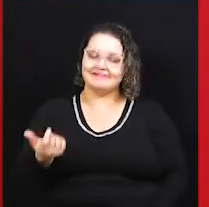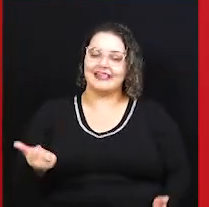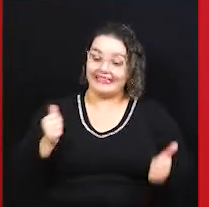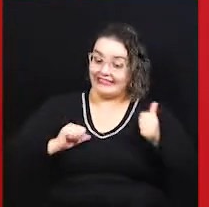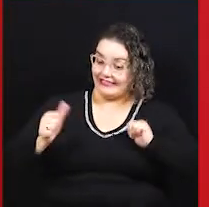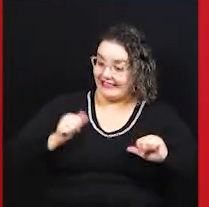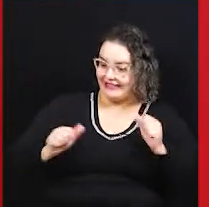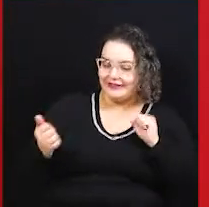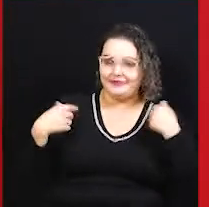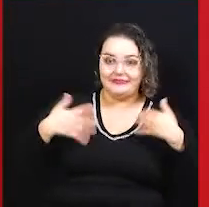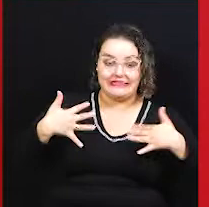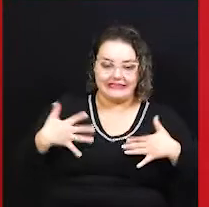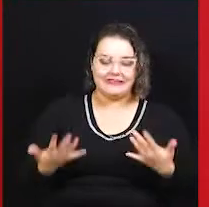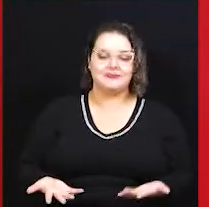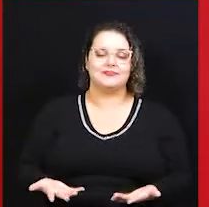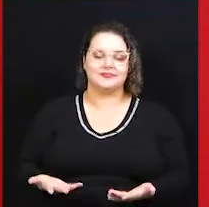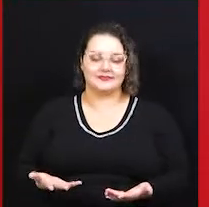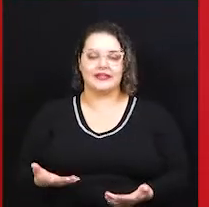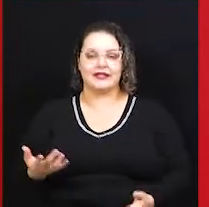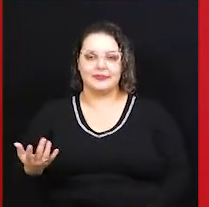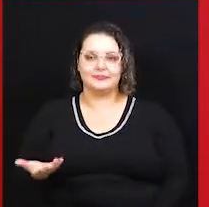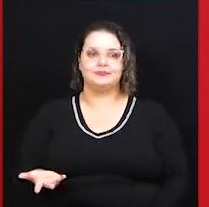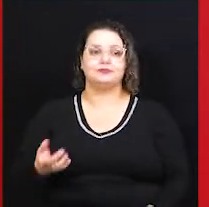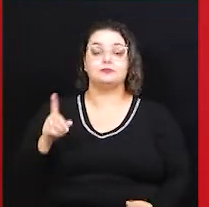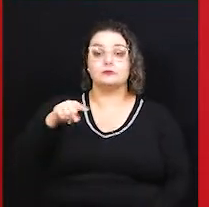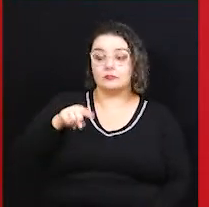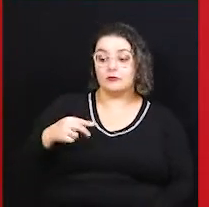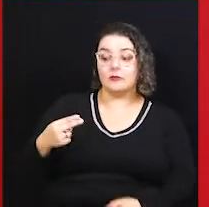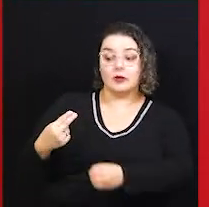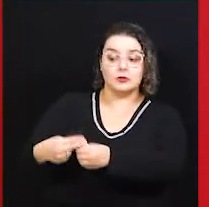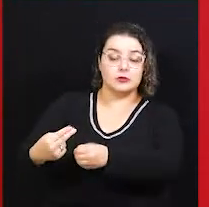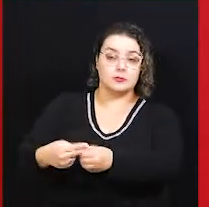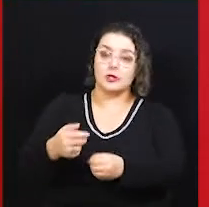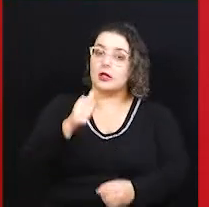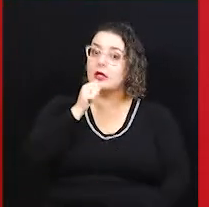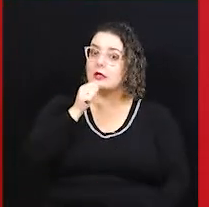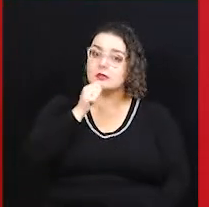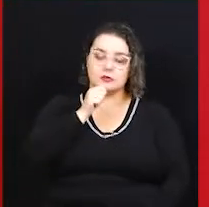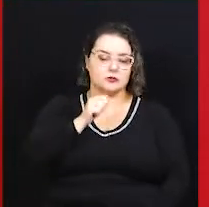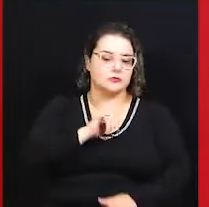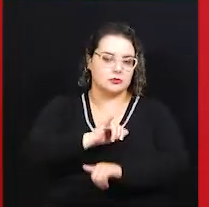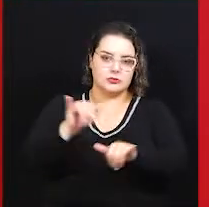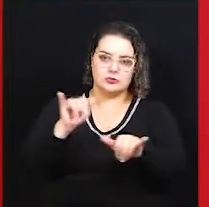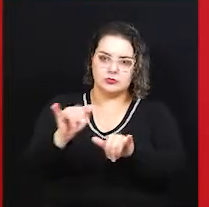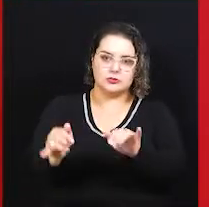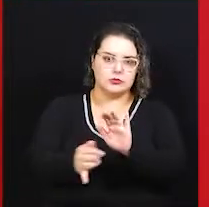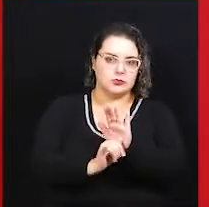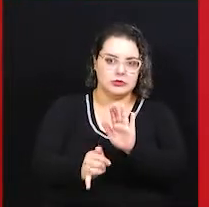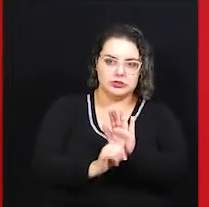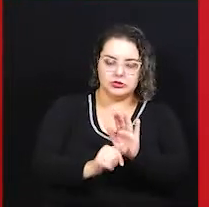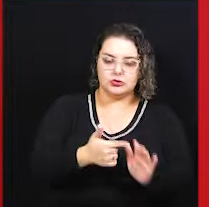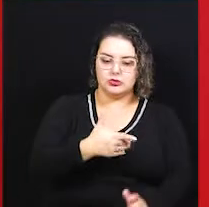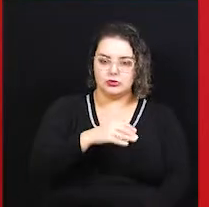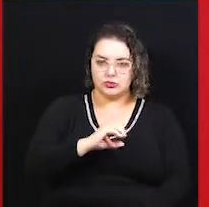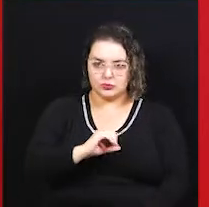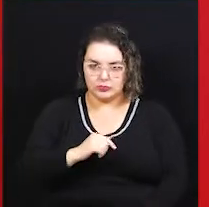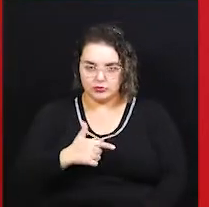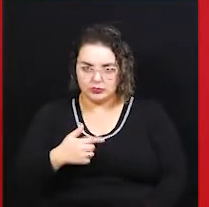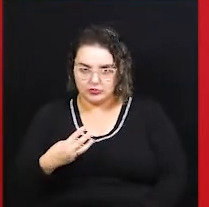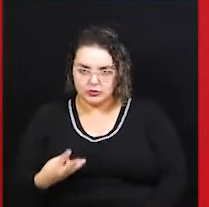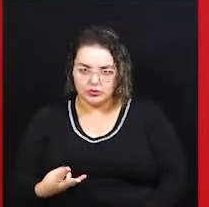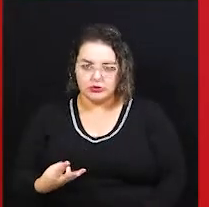pega mesmo, A Unicamp ainda não divulgou o edital da prova de 2023. Ela lançou a